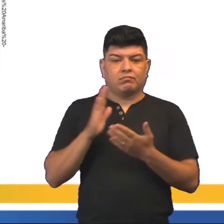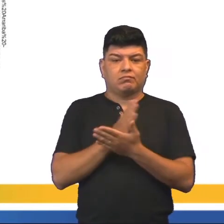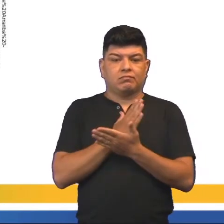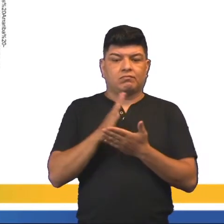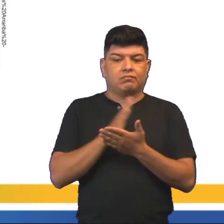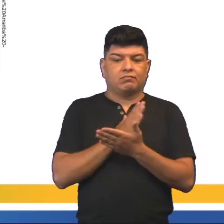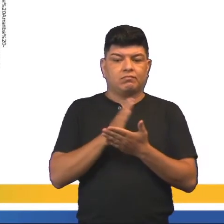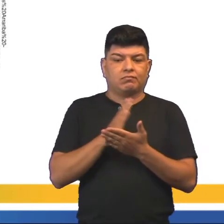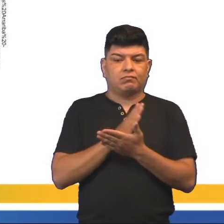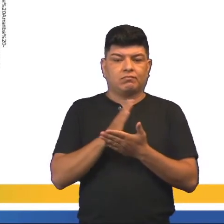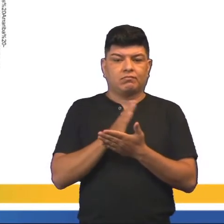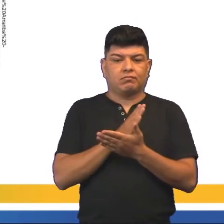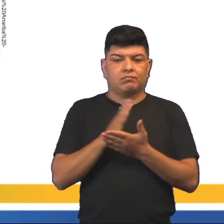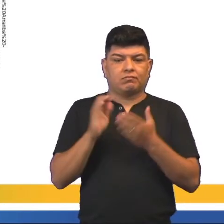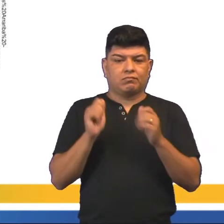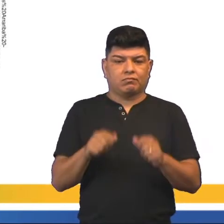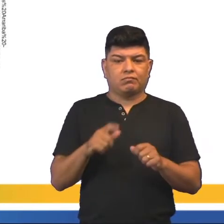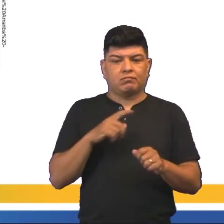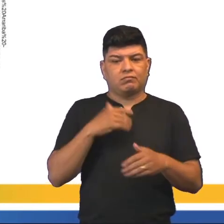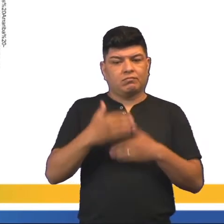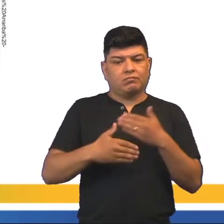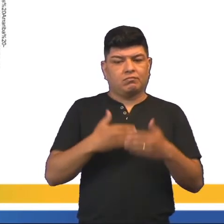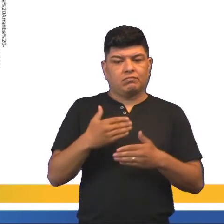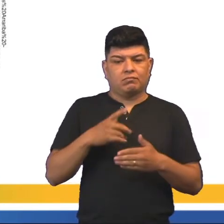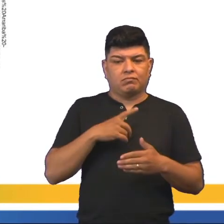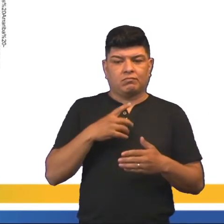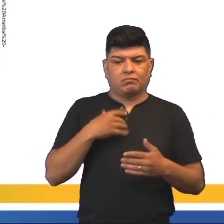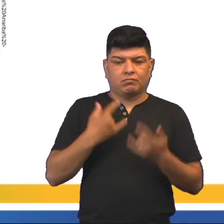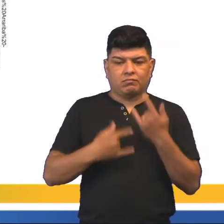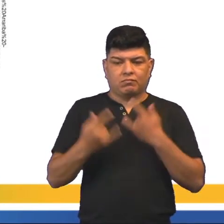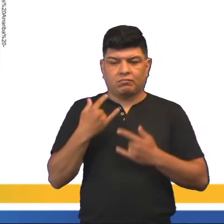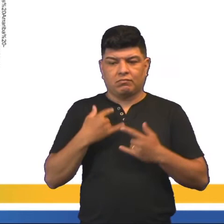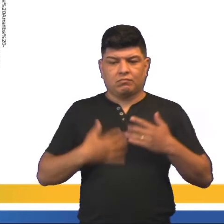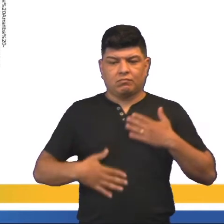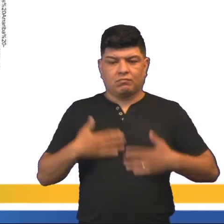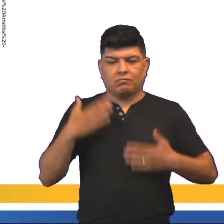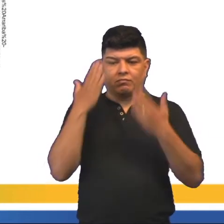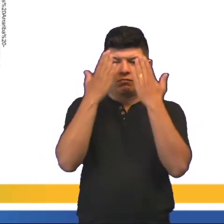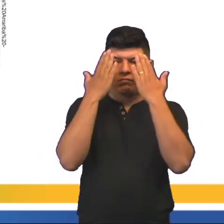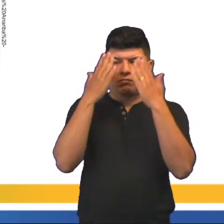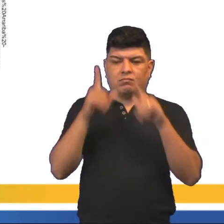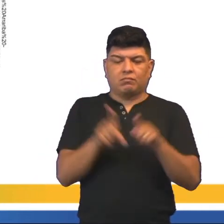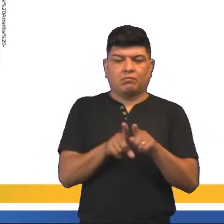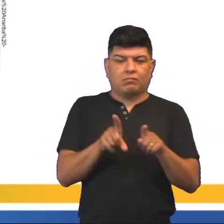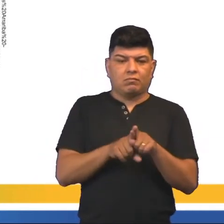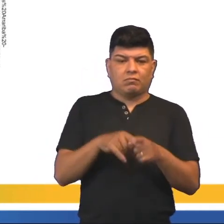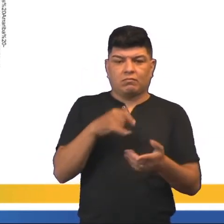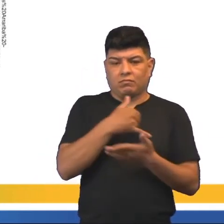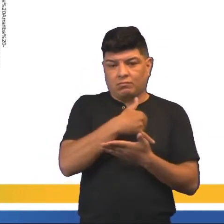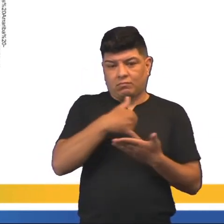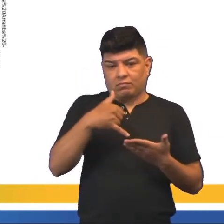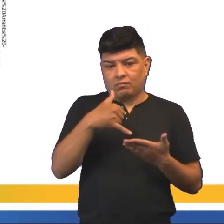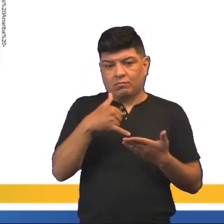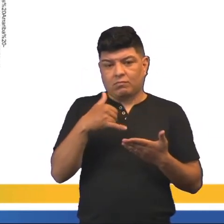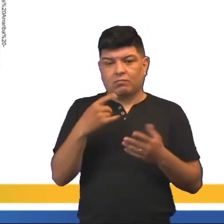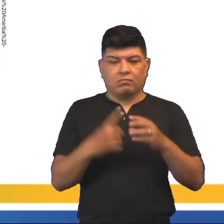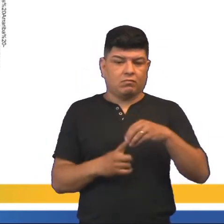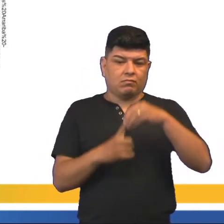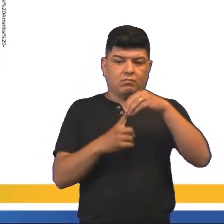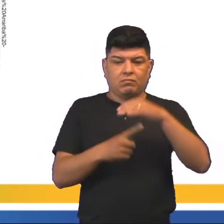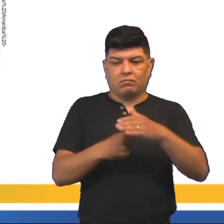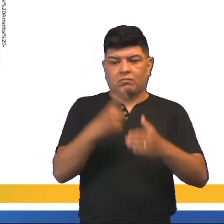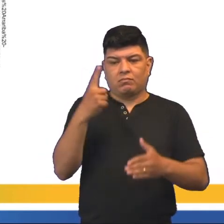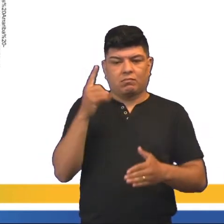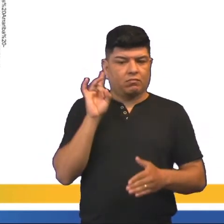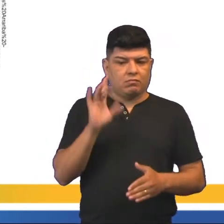algumas situações. A pessoa pode, com o tempo, ter dependência física e psicológica. Dependendo da droga, uma única